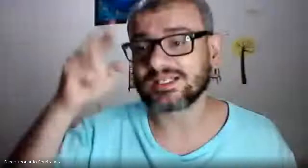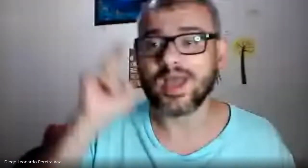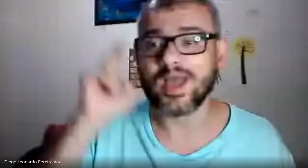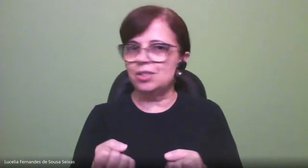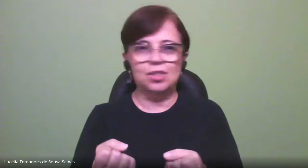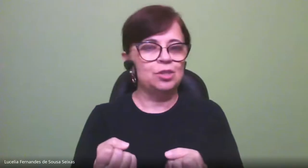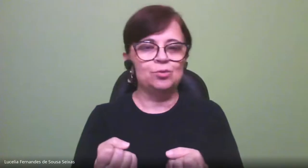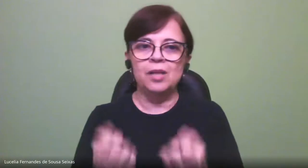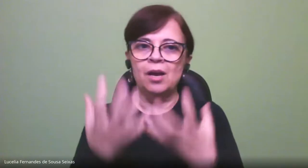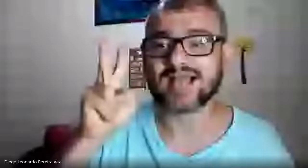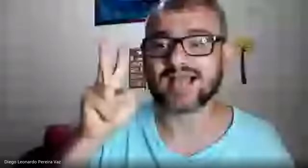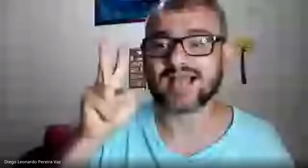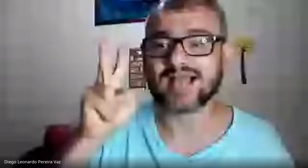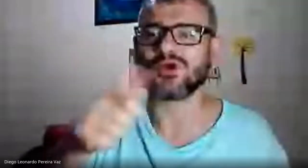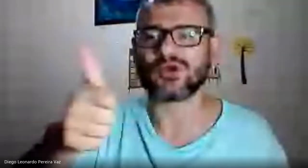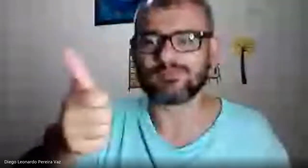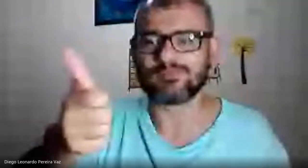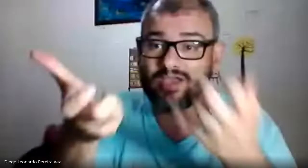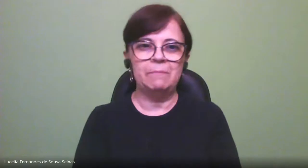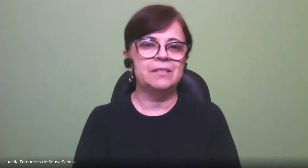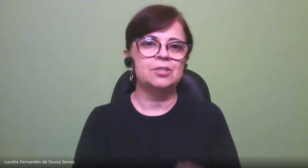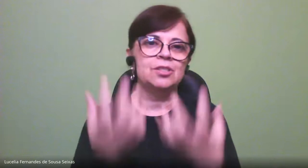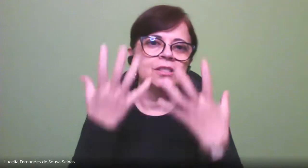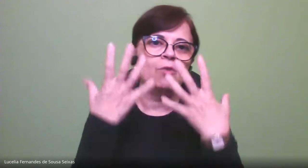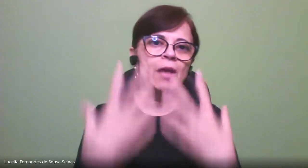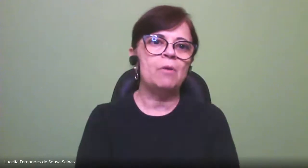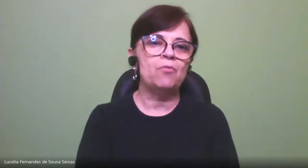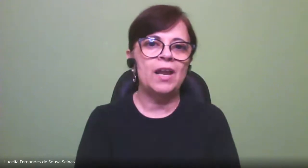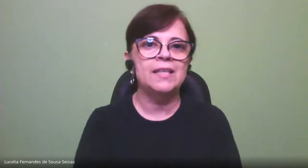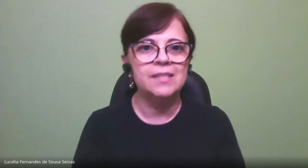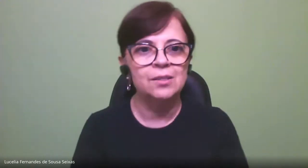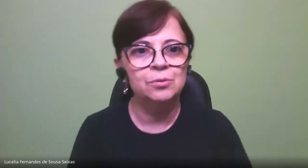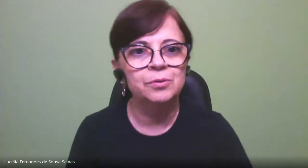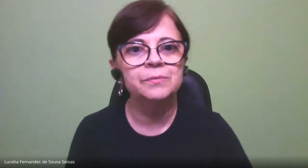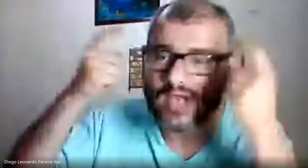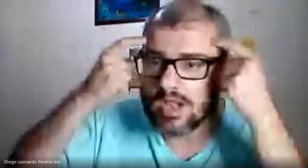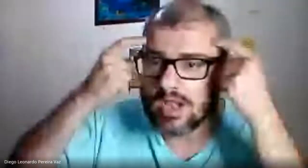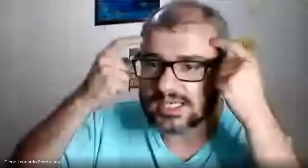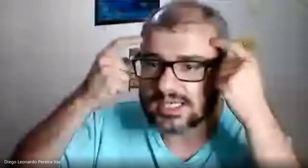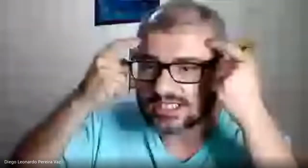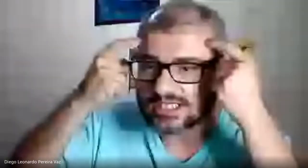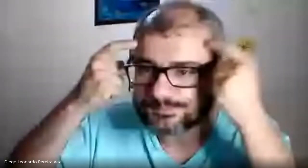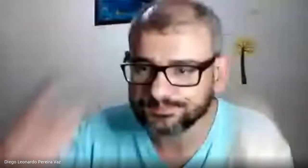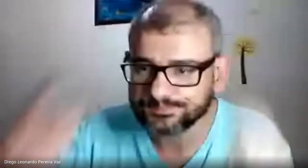A cabeça diz o não aceito. A cabeça diz não e a mão fala